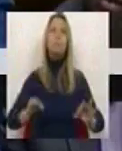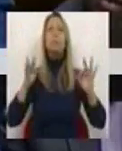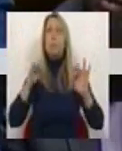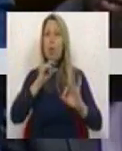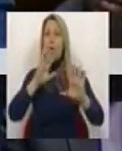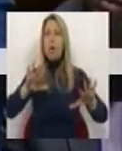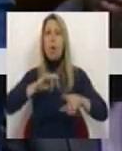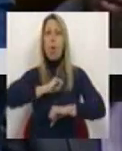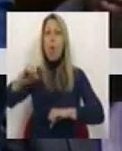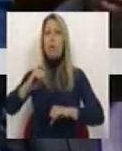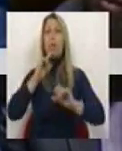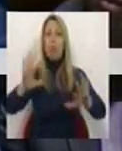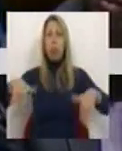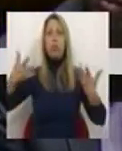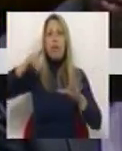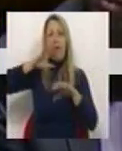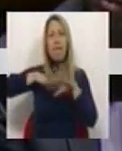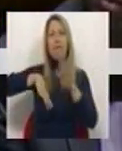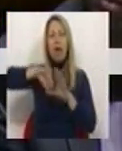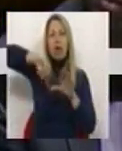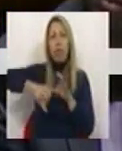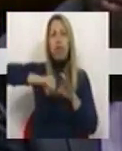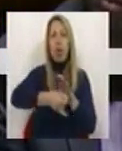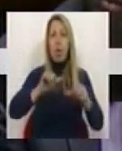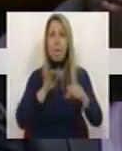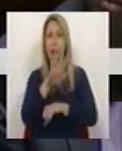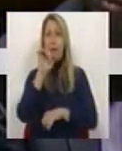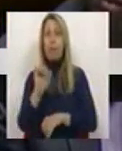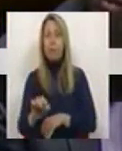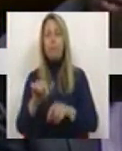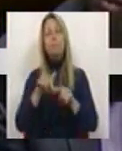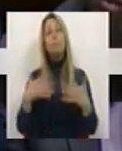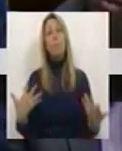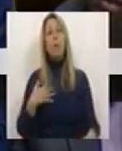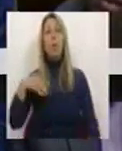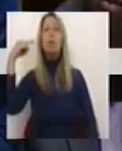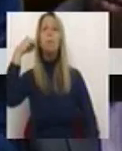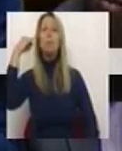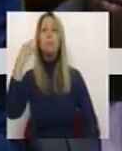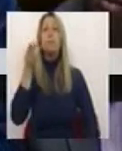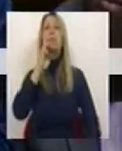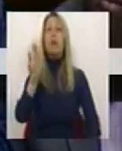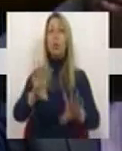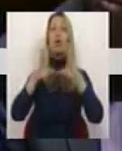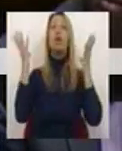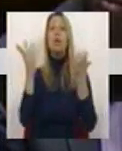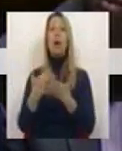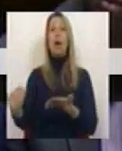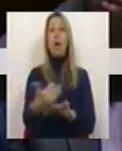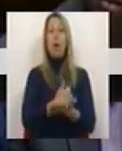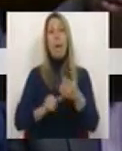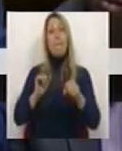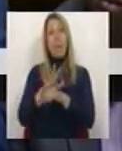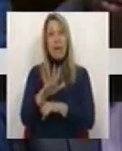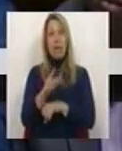seu mar. E agora soubemos que um diretor-geral de Recursos Marítimos, mesmo antes de